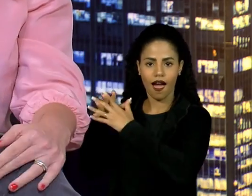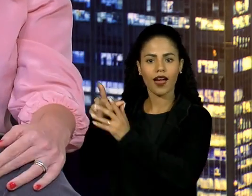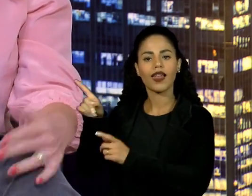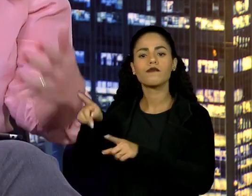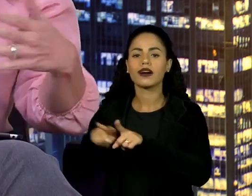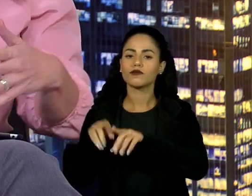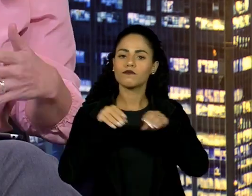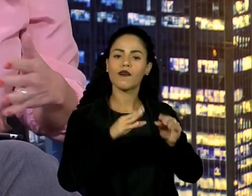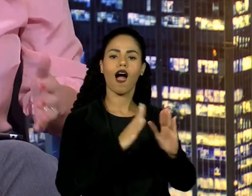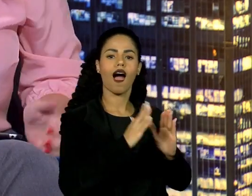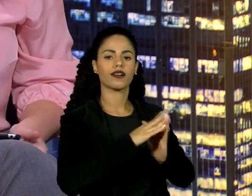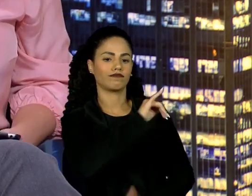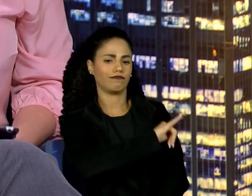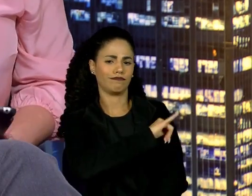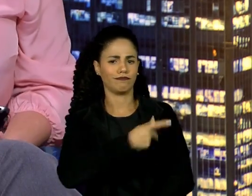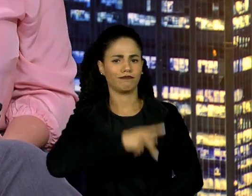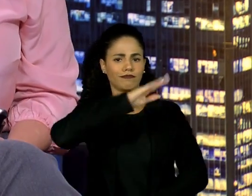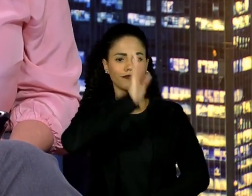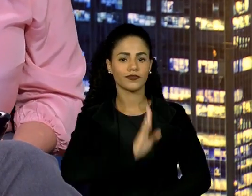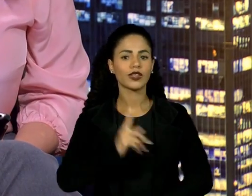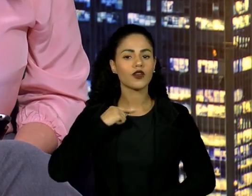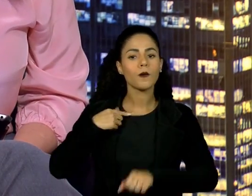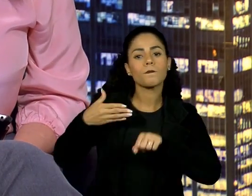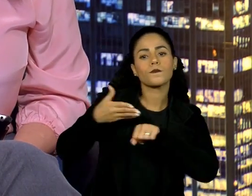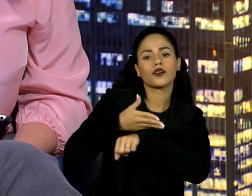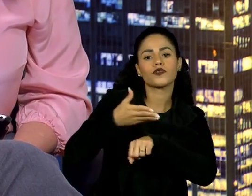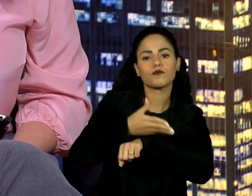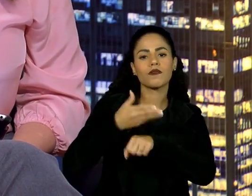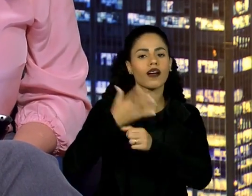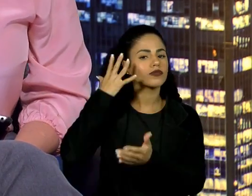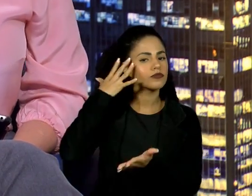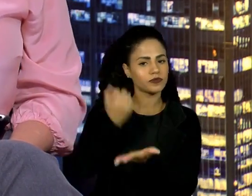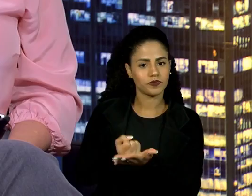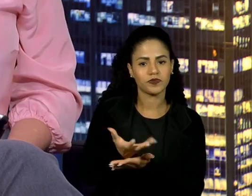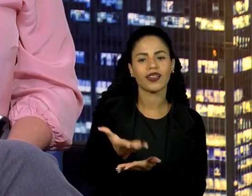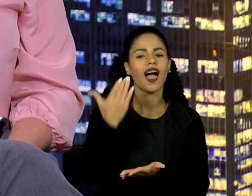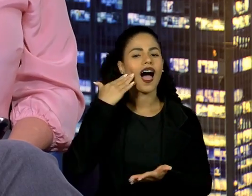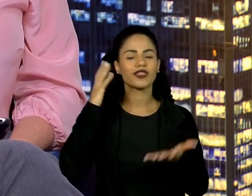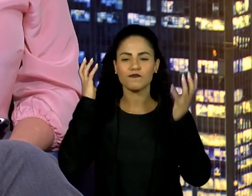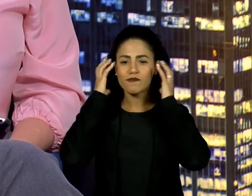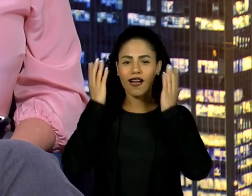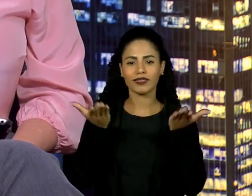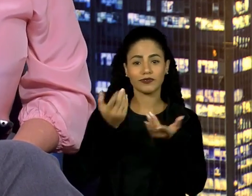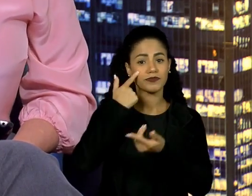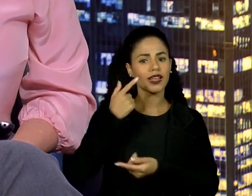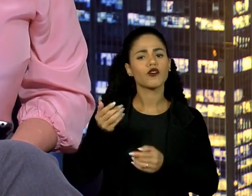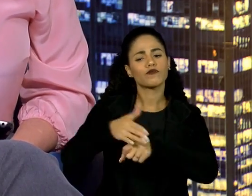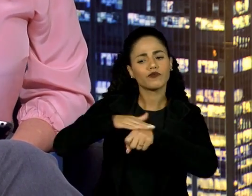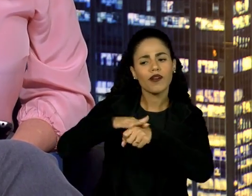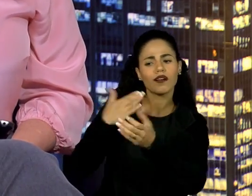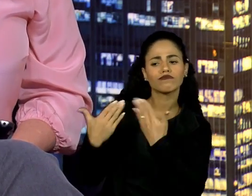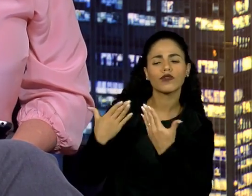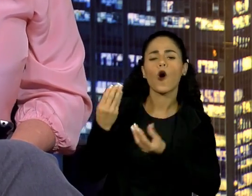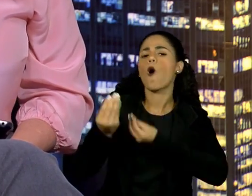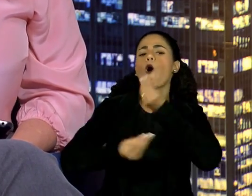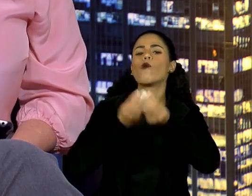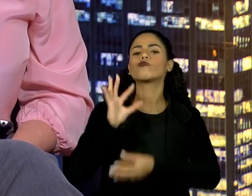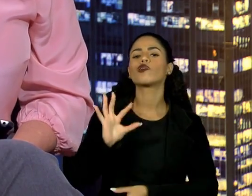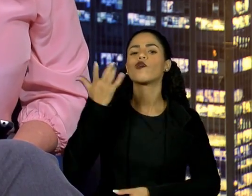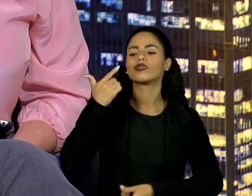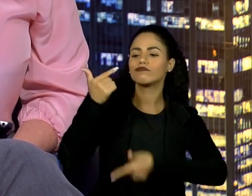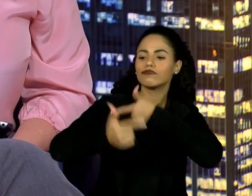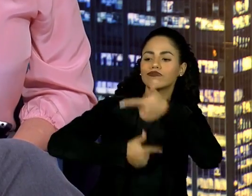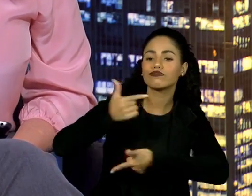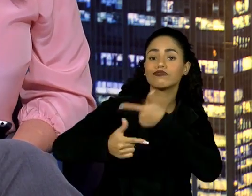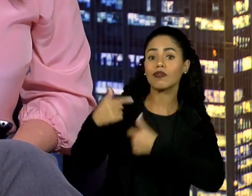de Janeiro e é conhecida aqui no Brasil pela participação do podcast Rádio Novelo. Eu conversei com a Flora, perguntei como é que foi ver o trabalho